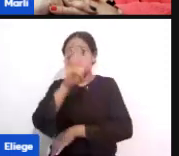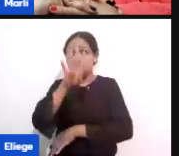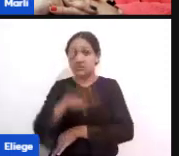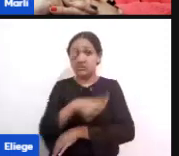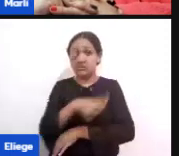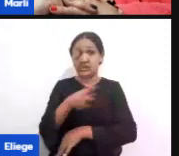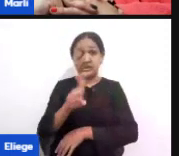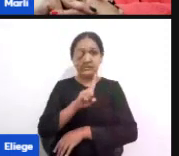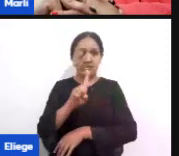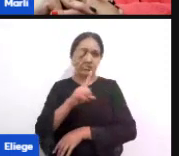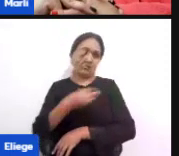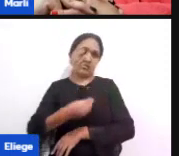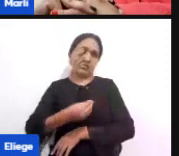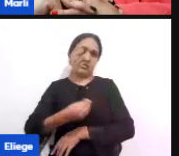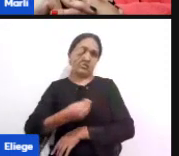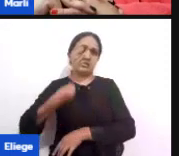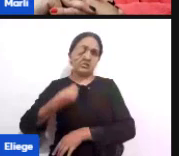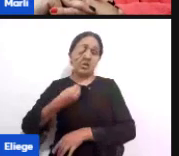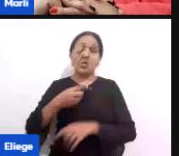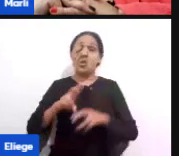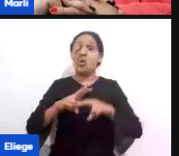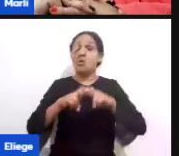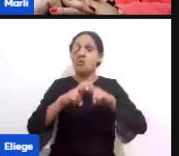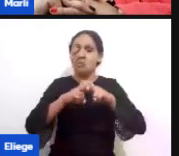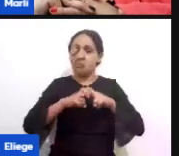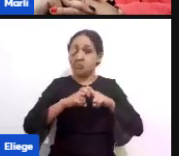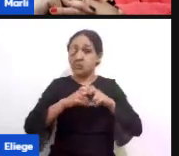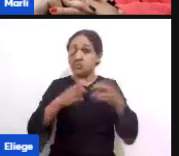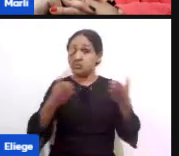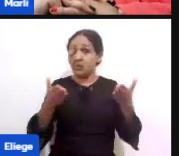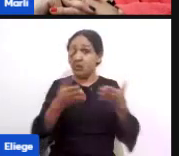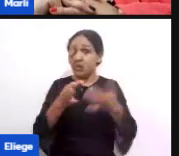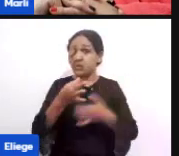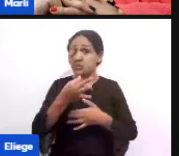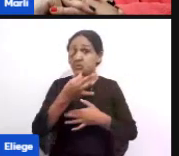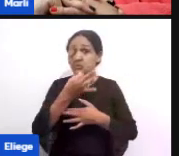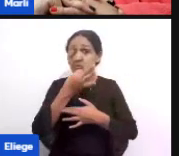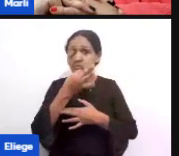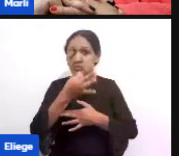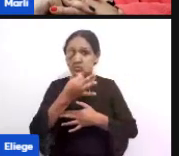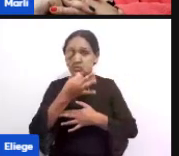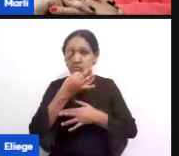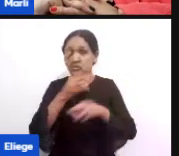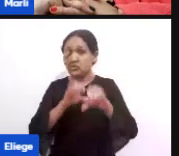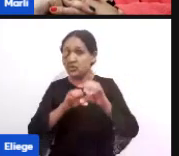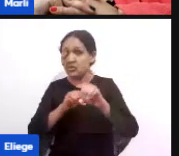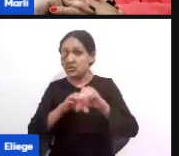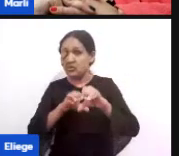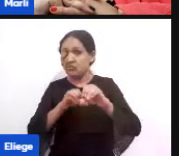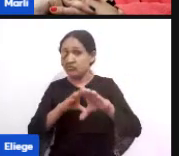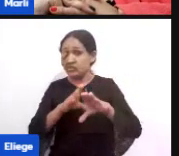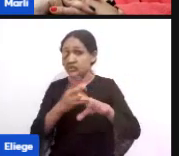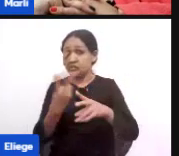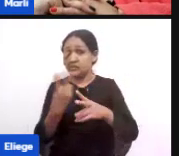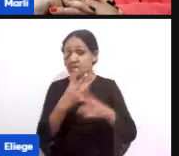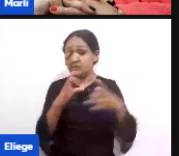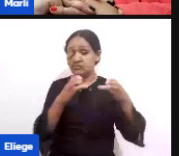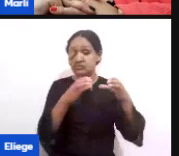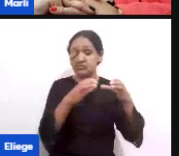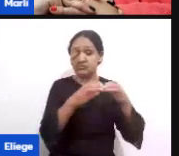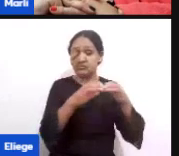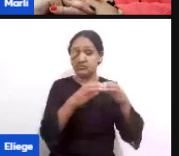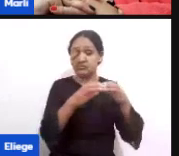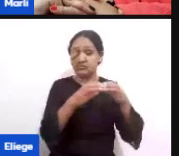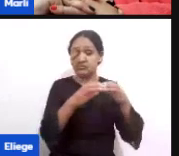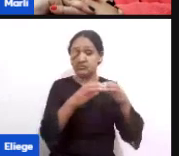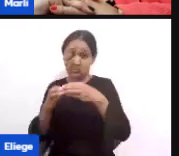presencial. Então, é por isso que nós vamos dar uma sugestão de trabalho para que trabalhe com esses dois grupos de alunos.